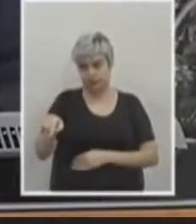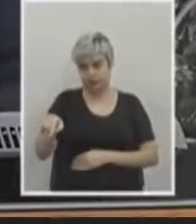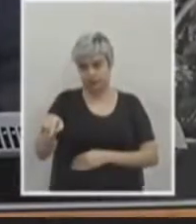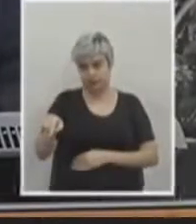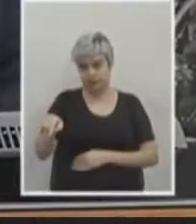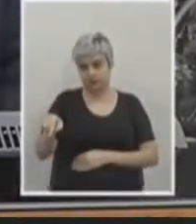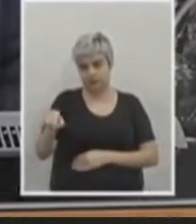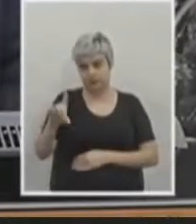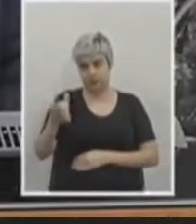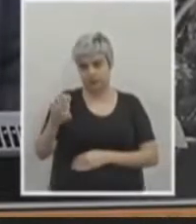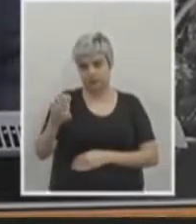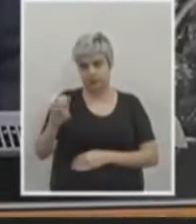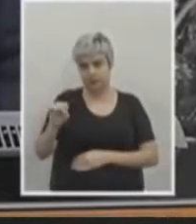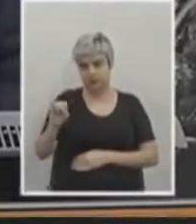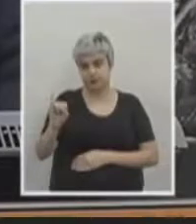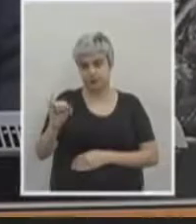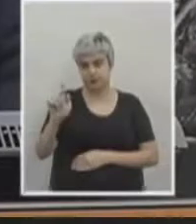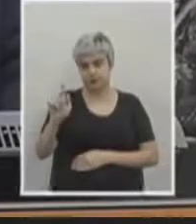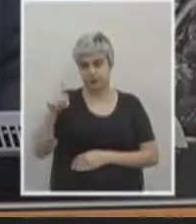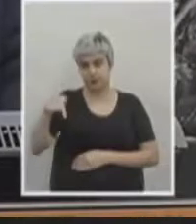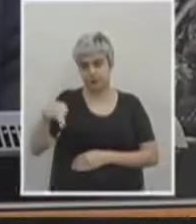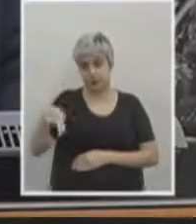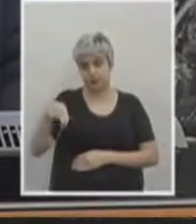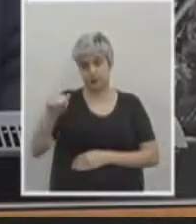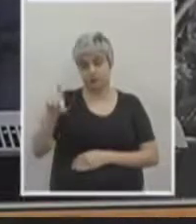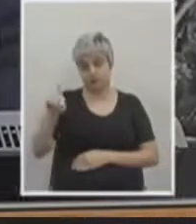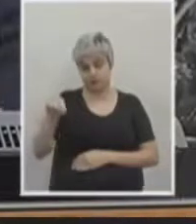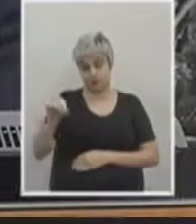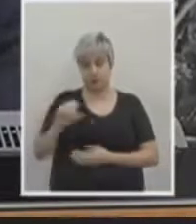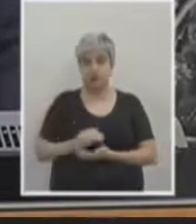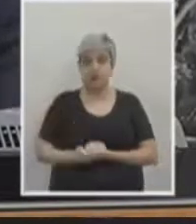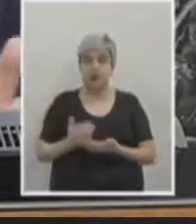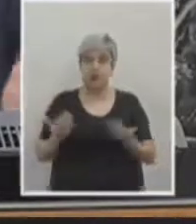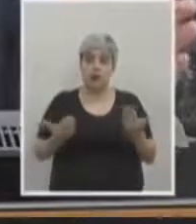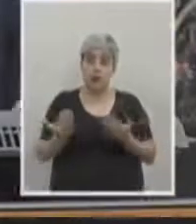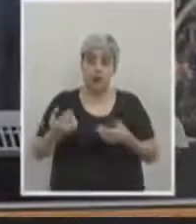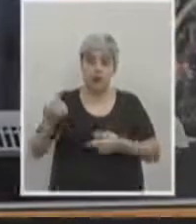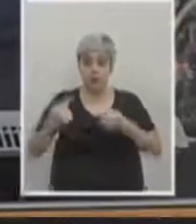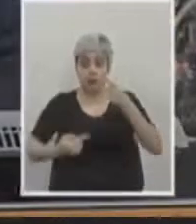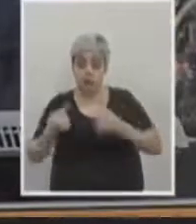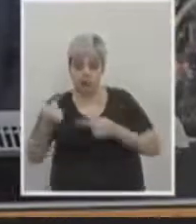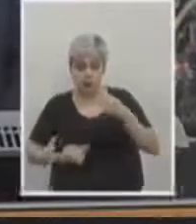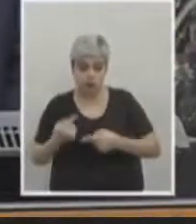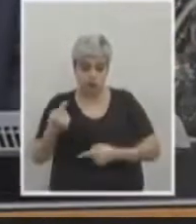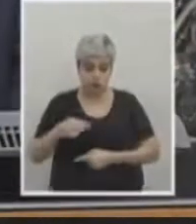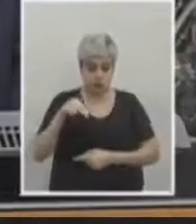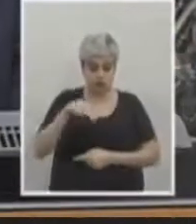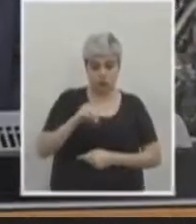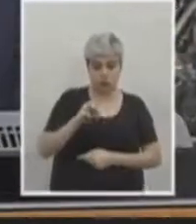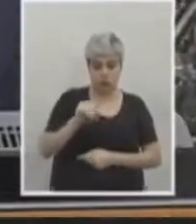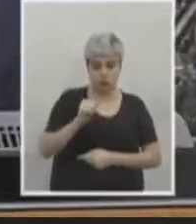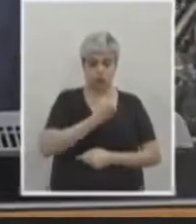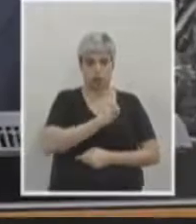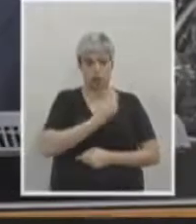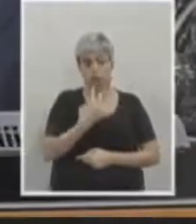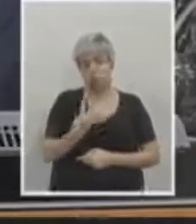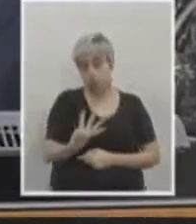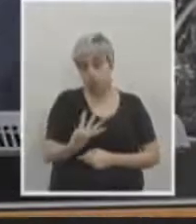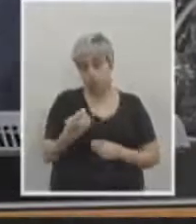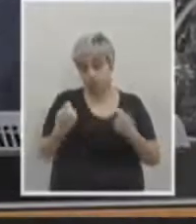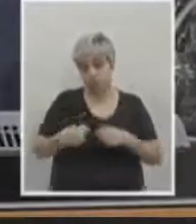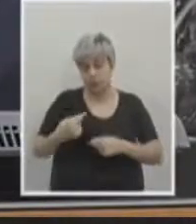o seguinte: é muito mais importante nesse momento do que discutir a nota técnica 4, é nós discutirmos o